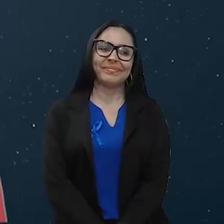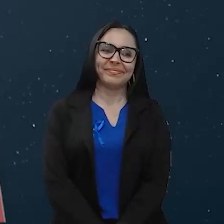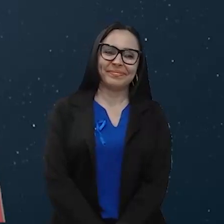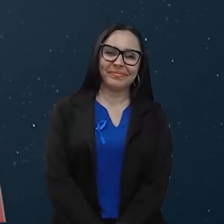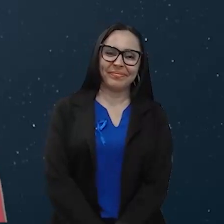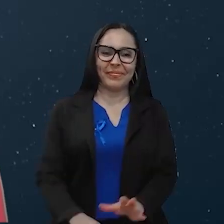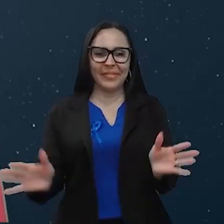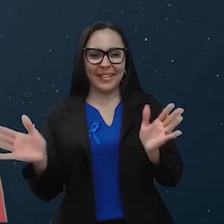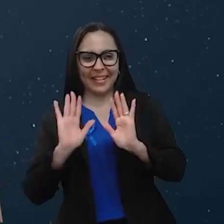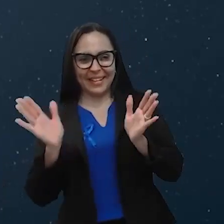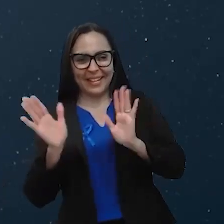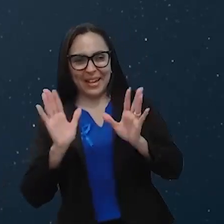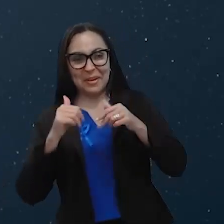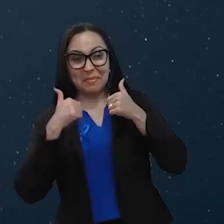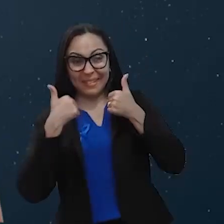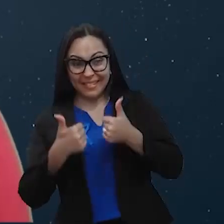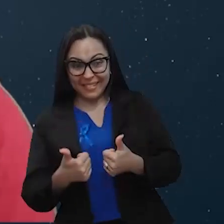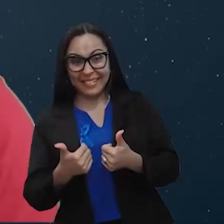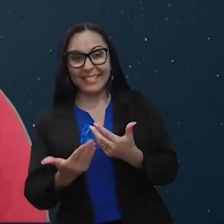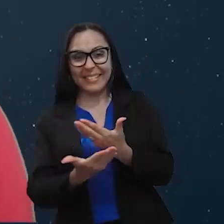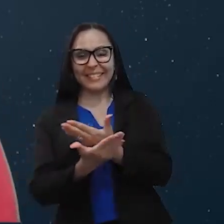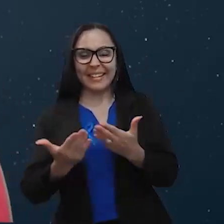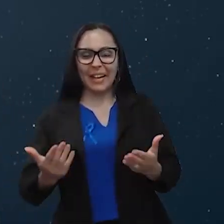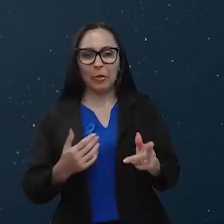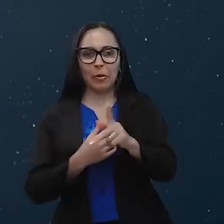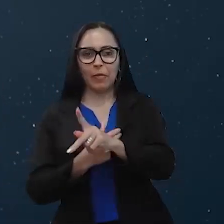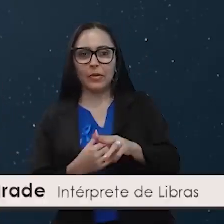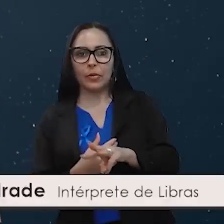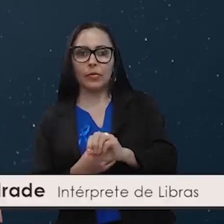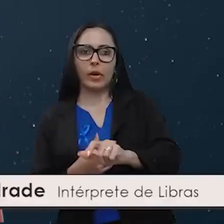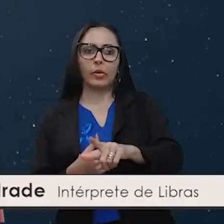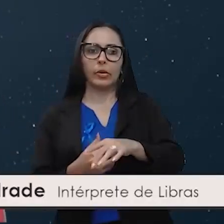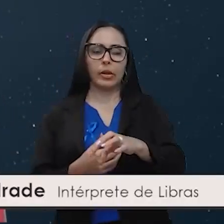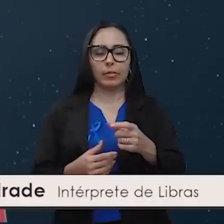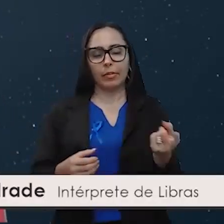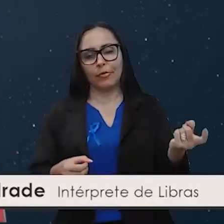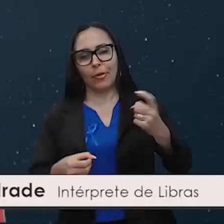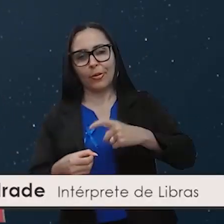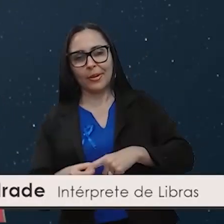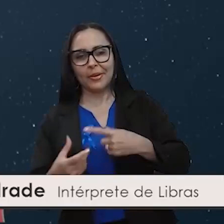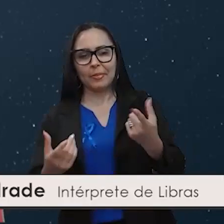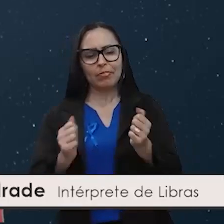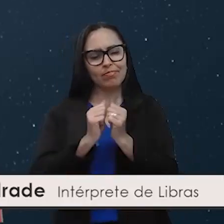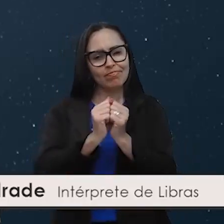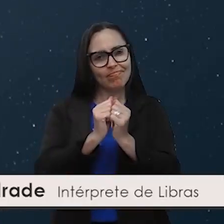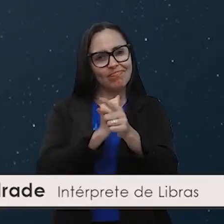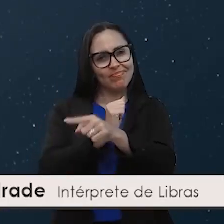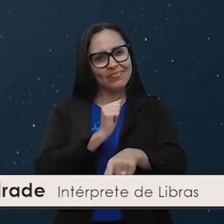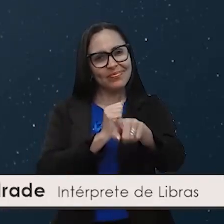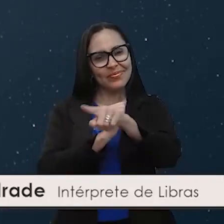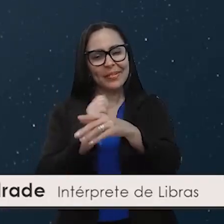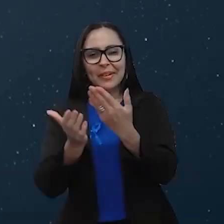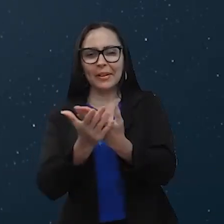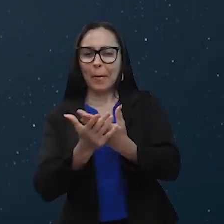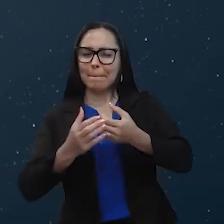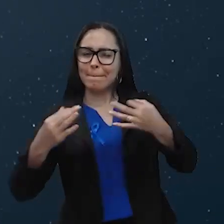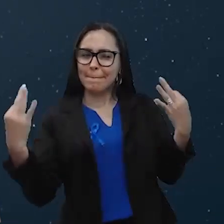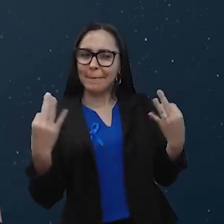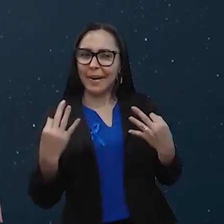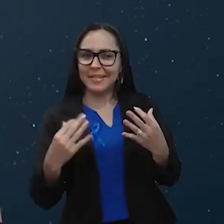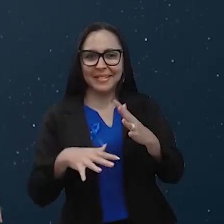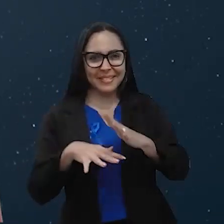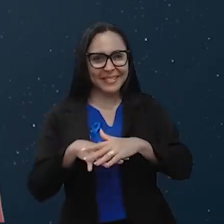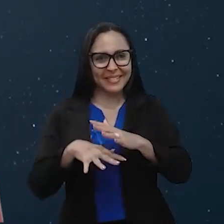Fala galera, beleza? Tio Valtinho na área mais uma vez aqui com vocês para essa aula massa de matemática, aula de